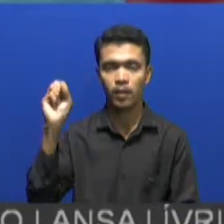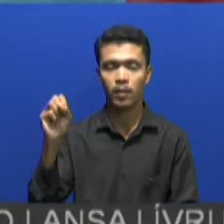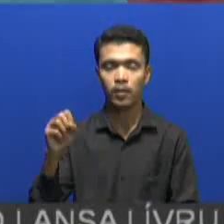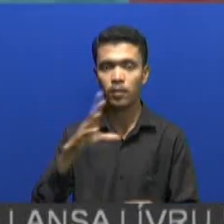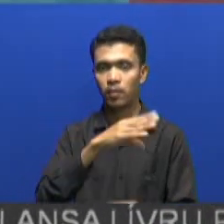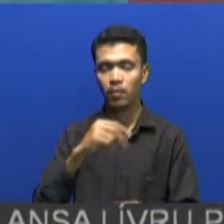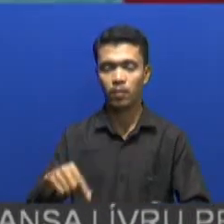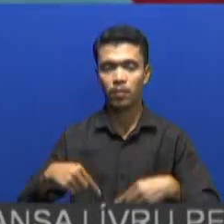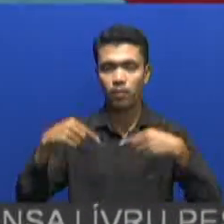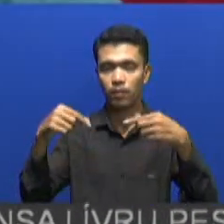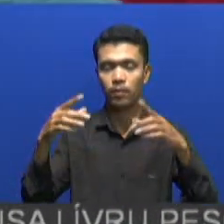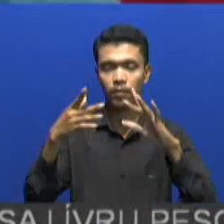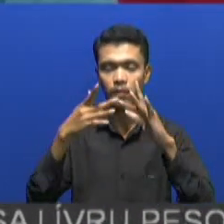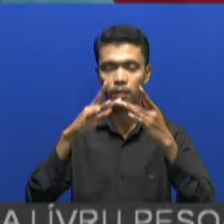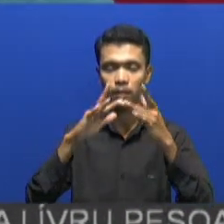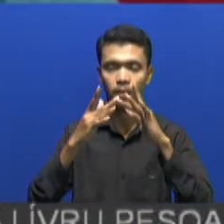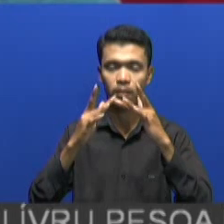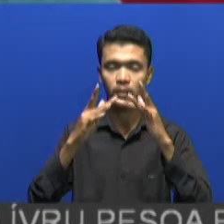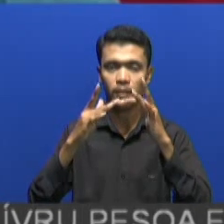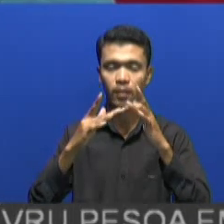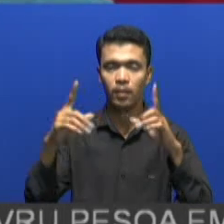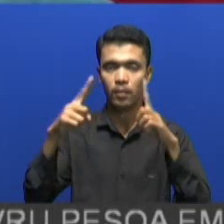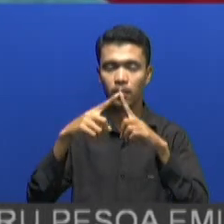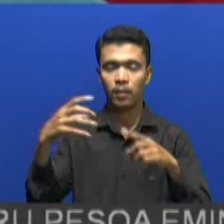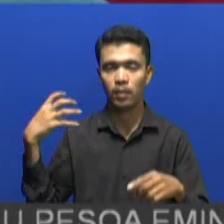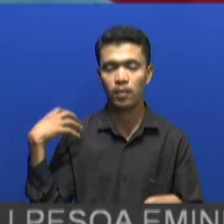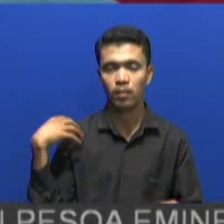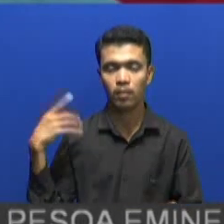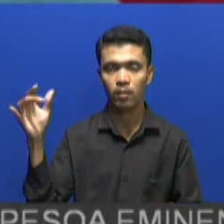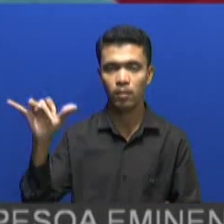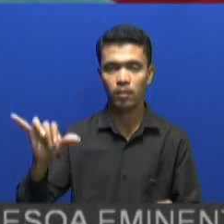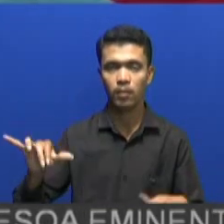fornese ready infrastruktur ready ba institusaun sira iha